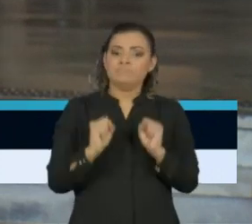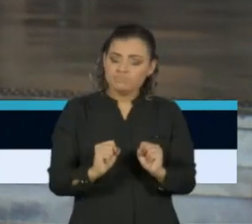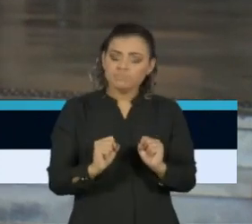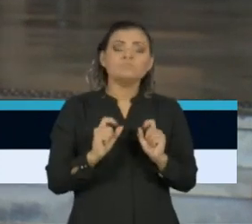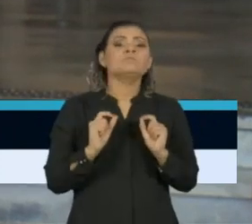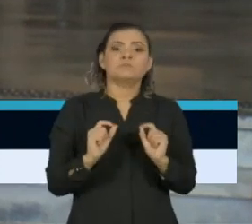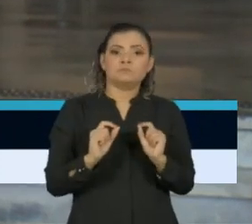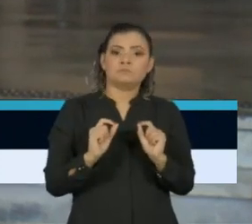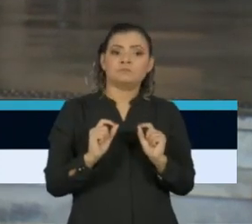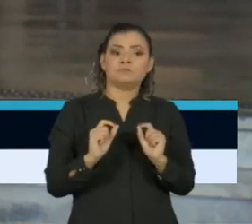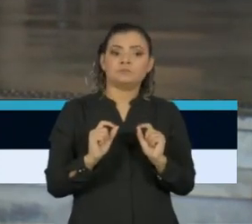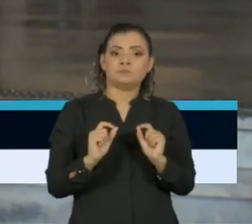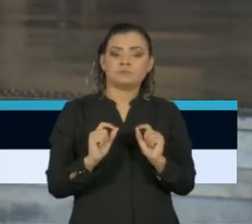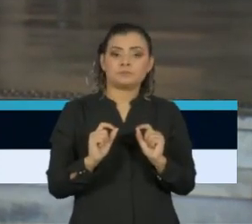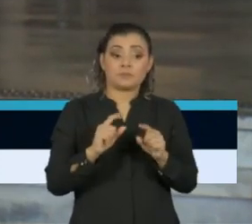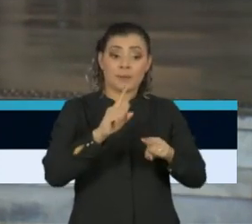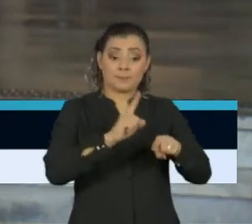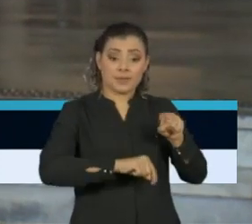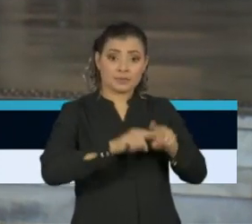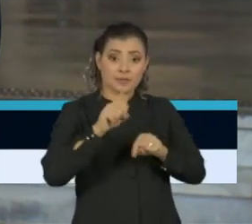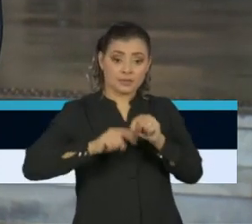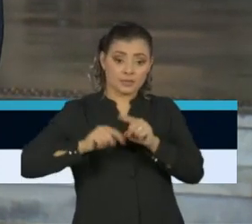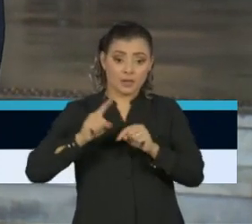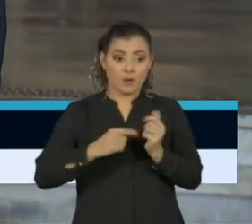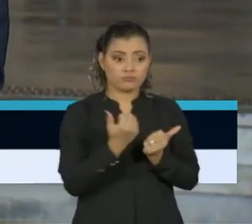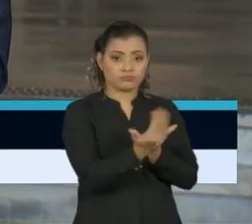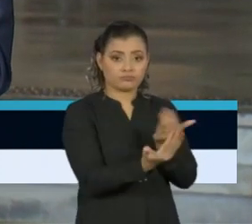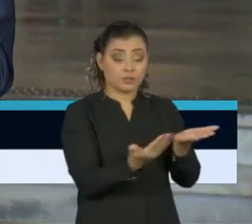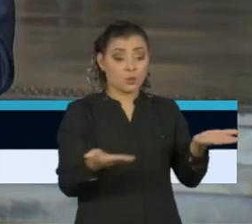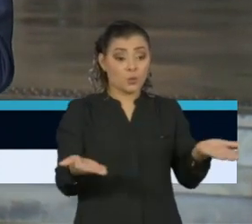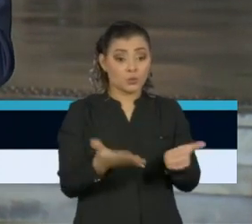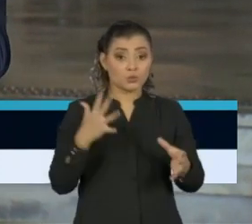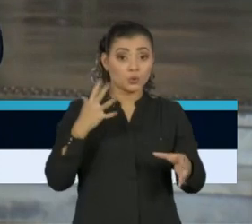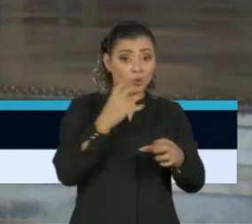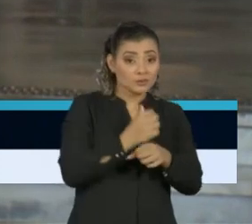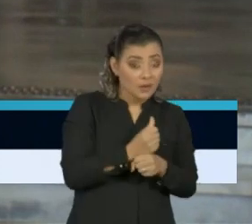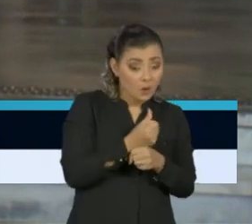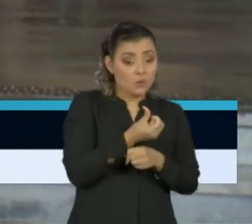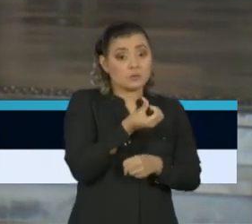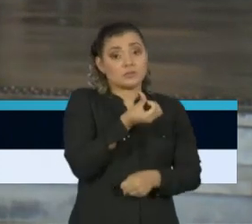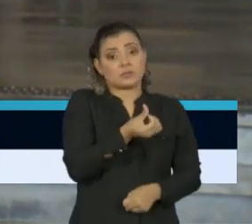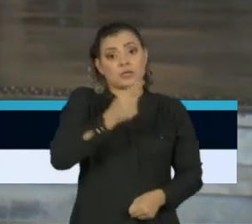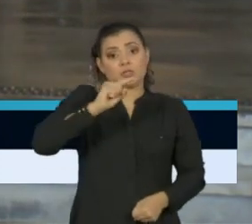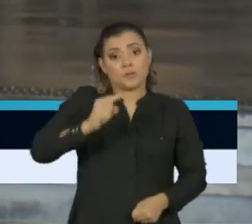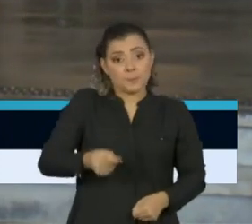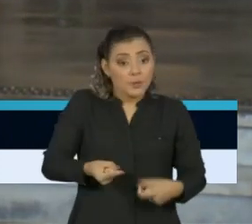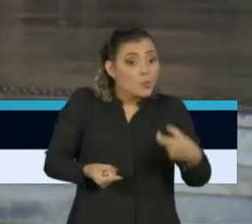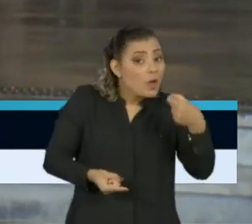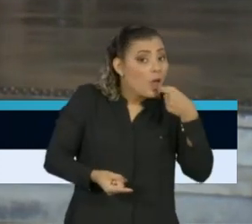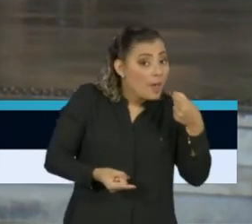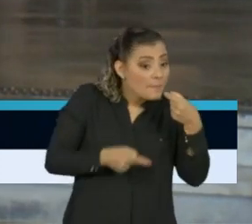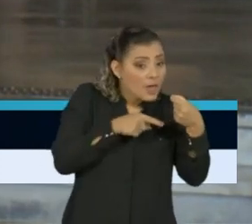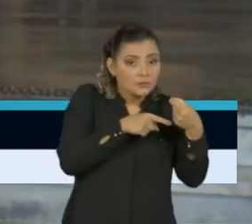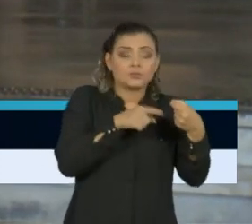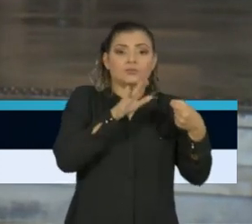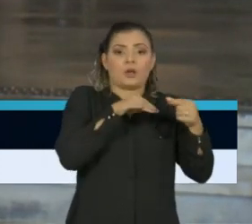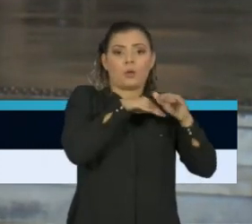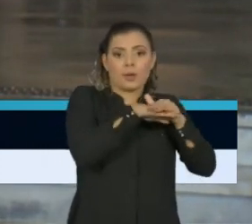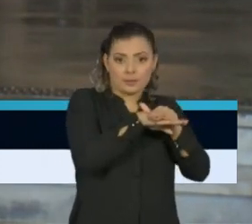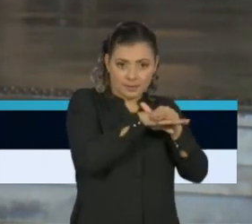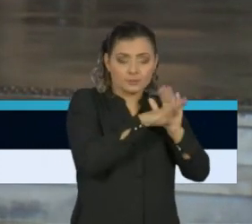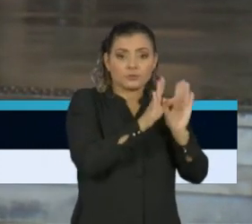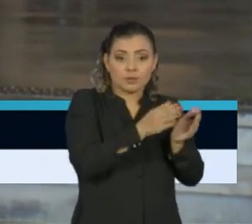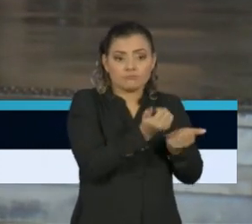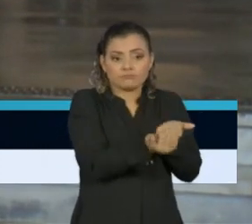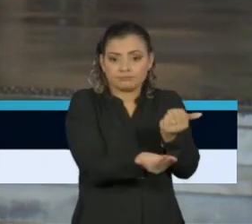mais desse material. Nós temos hoje 6.000 cápsulas à disposição.